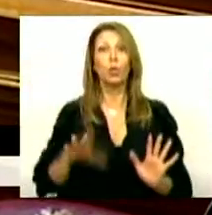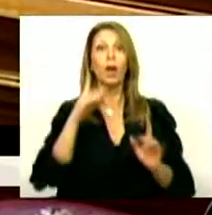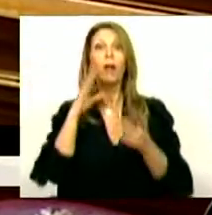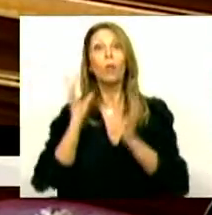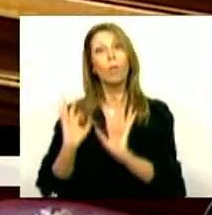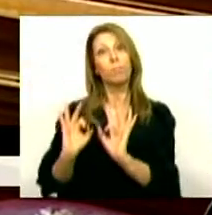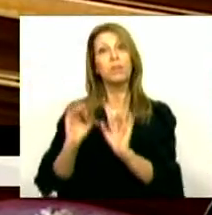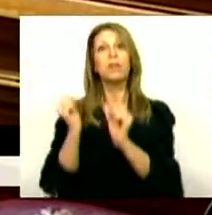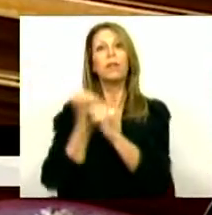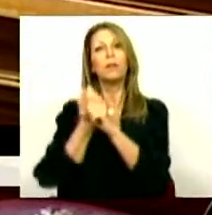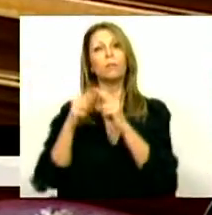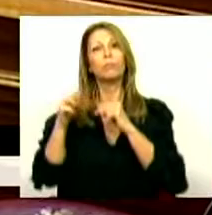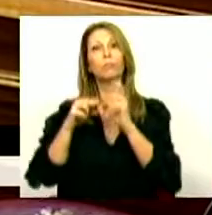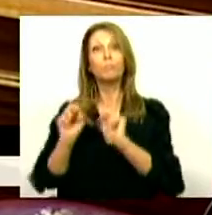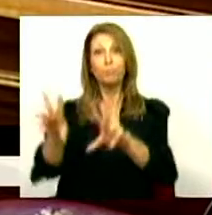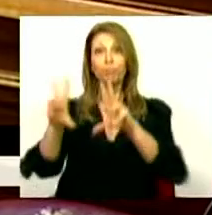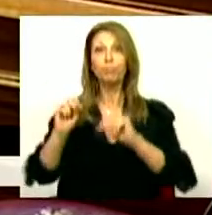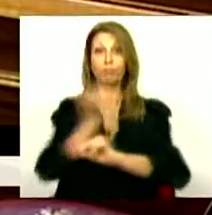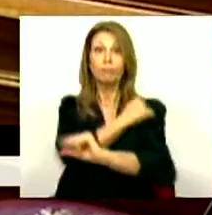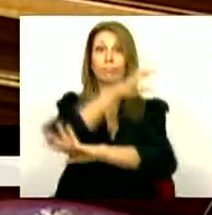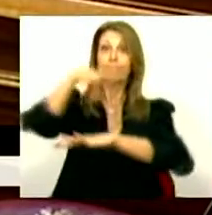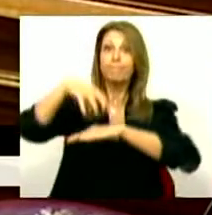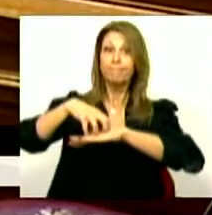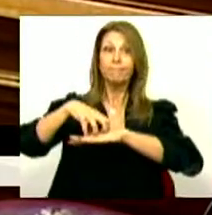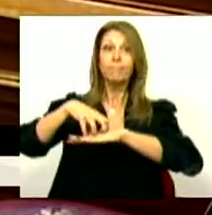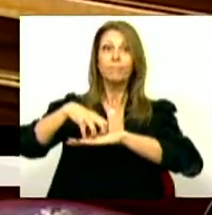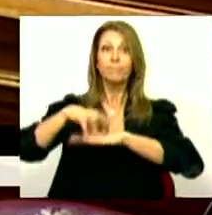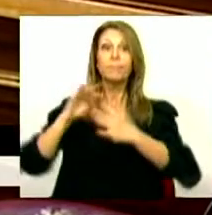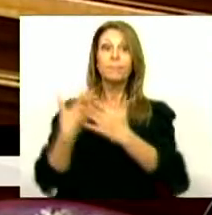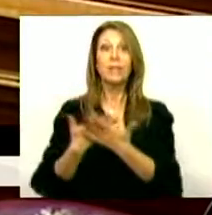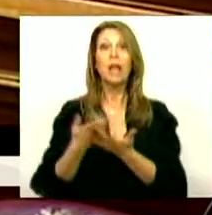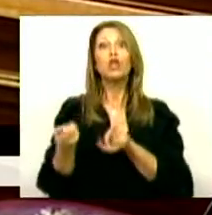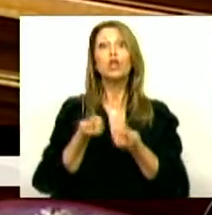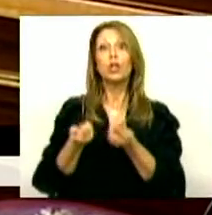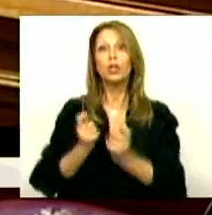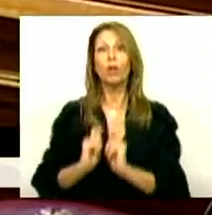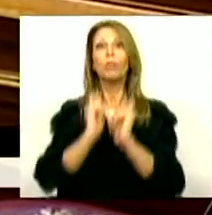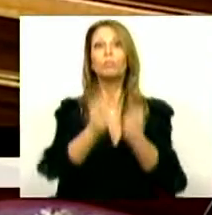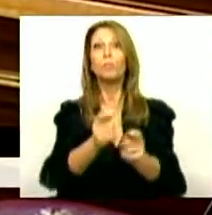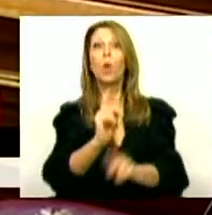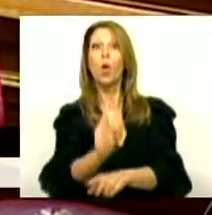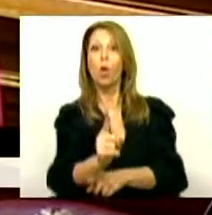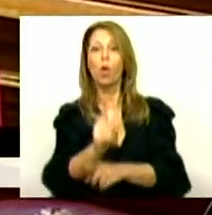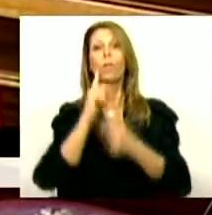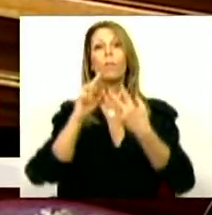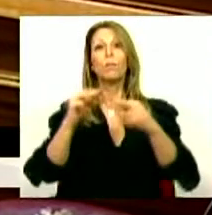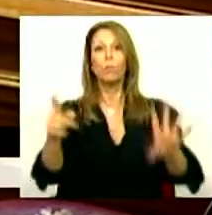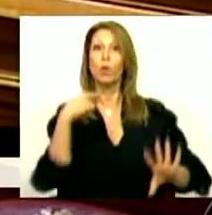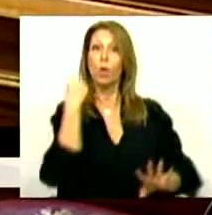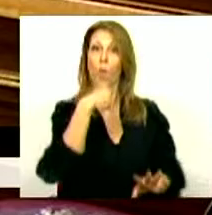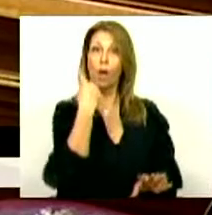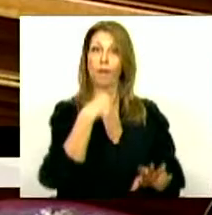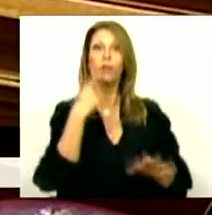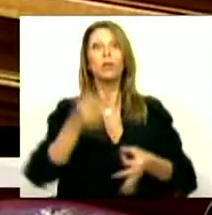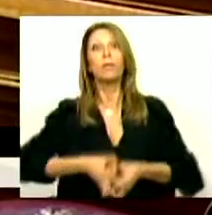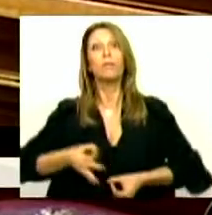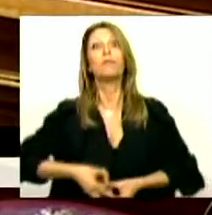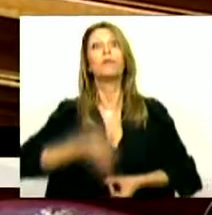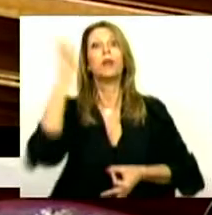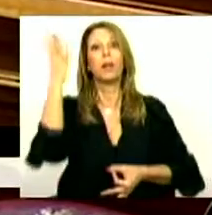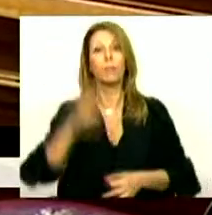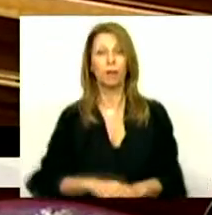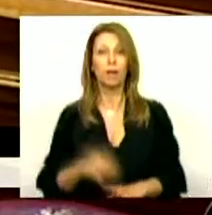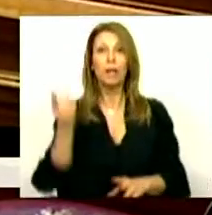o edifício e atribuindo esta gestão ao município de Oeiras. Finalmente, a